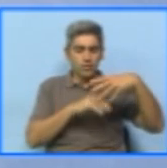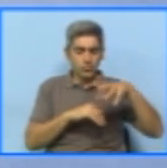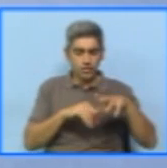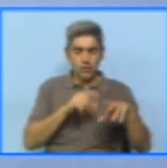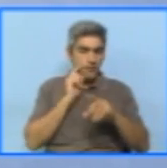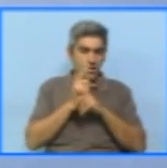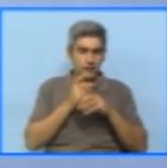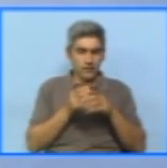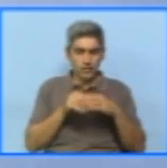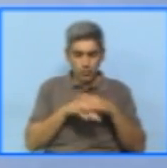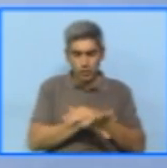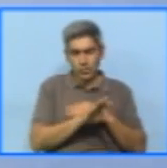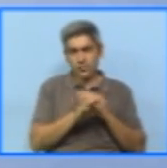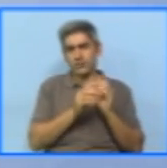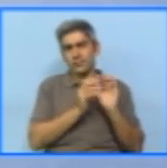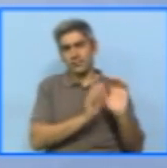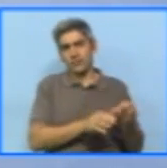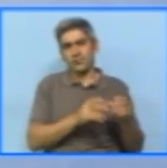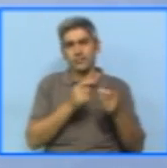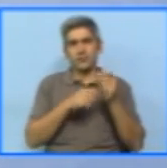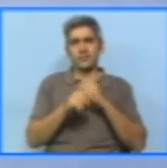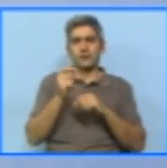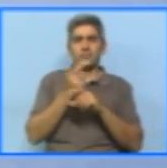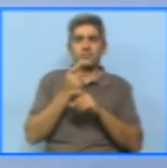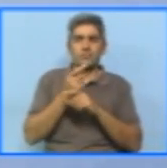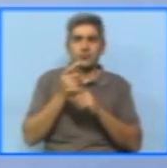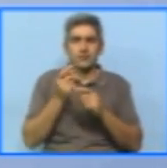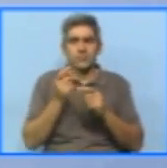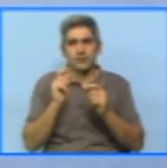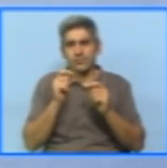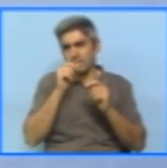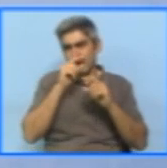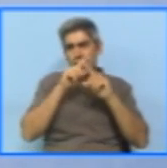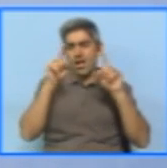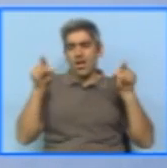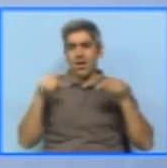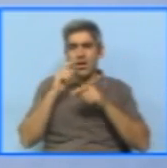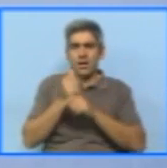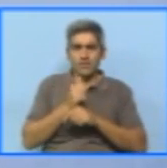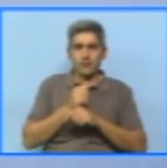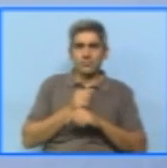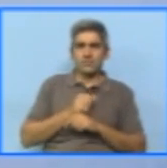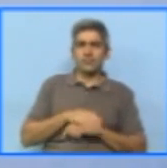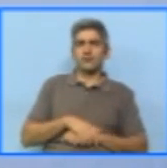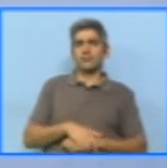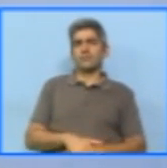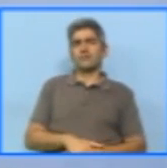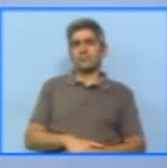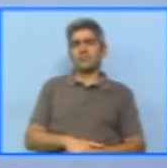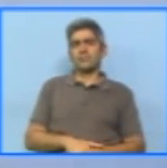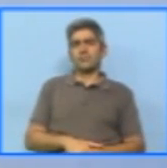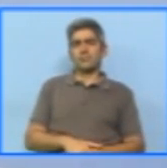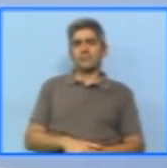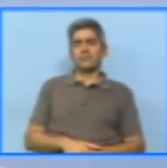novo e vai vender tudo para comprar aquele campo. Ora bem, não parece isto